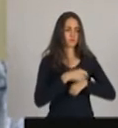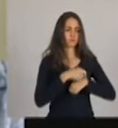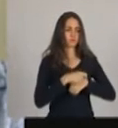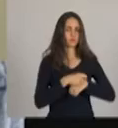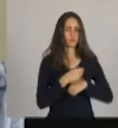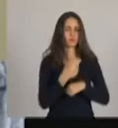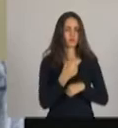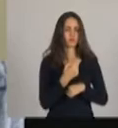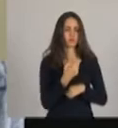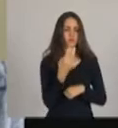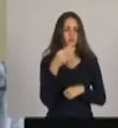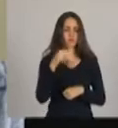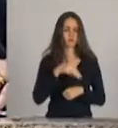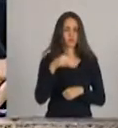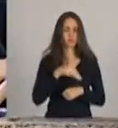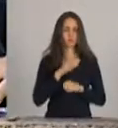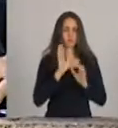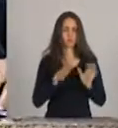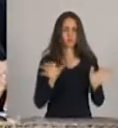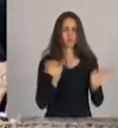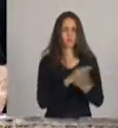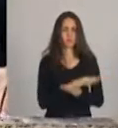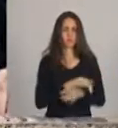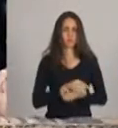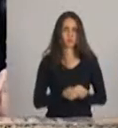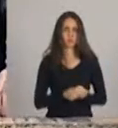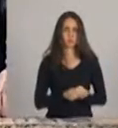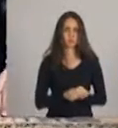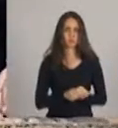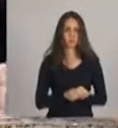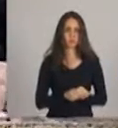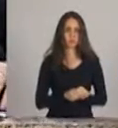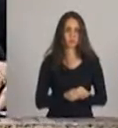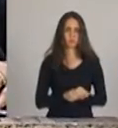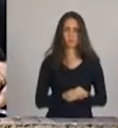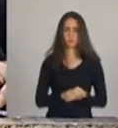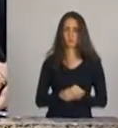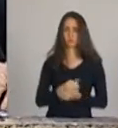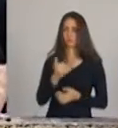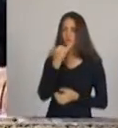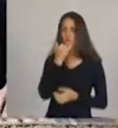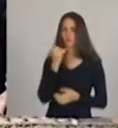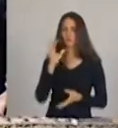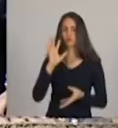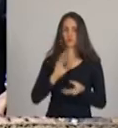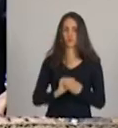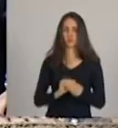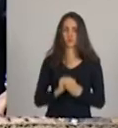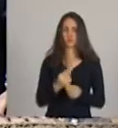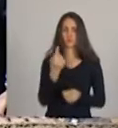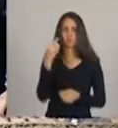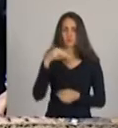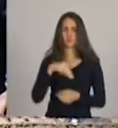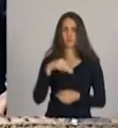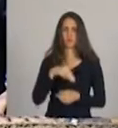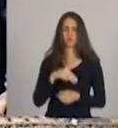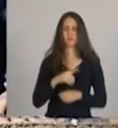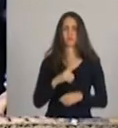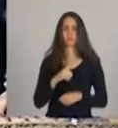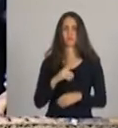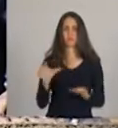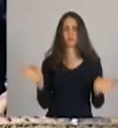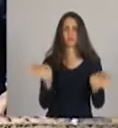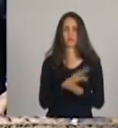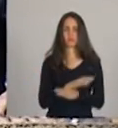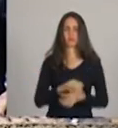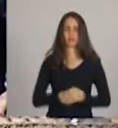mais de 2 minutos do que isso. Eu peço a vocês que encerrem. Já concluindo, nesse minuto que me resta, já